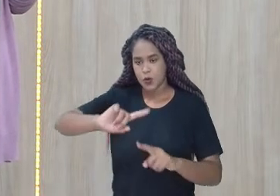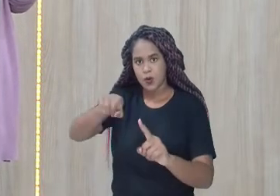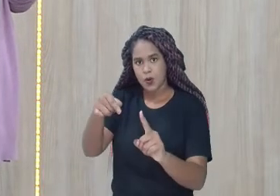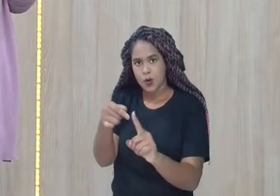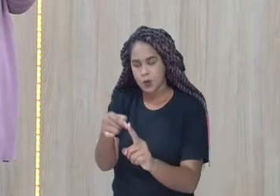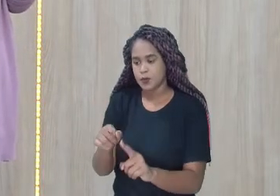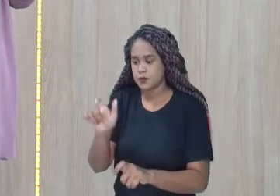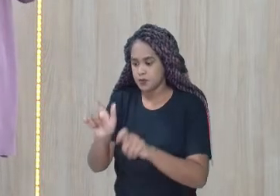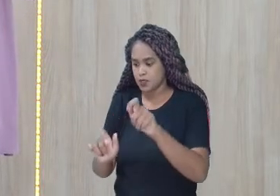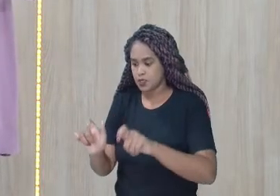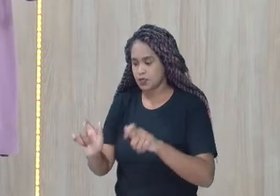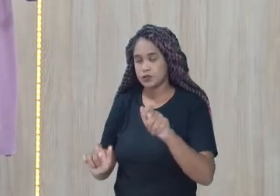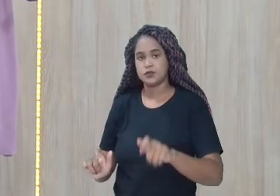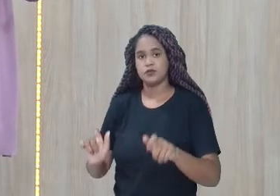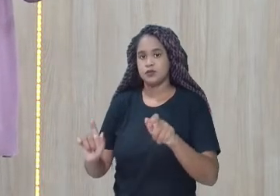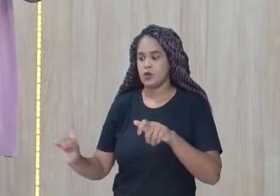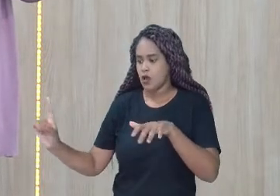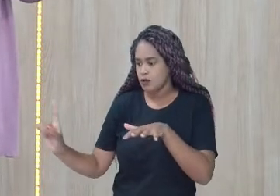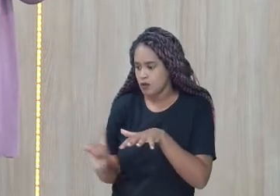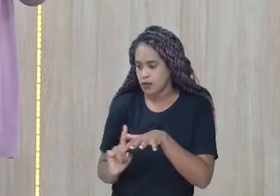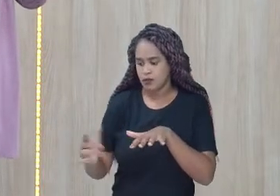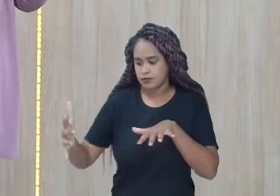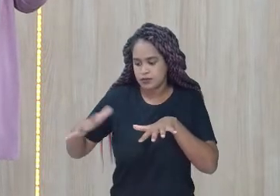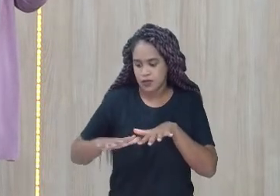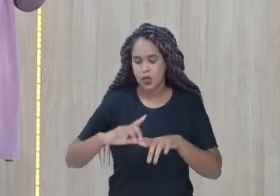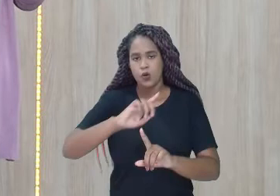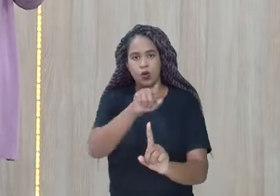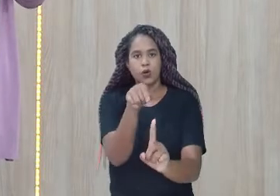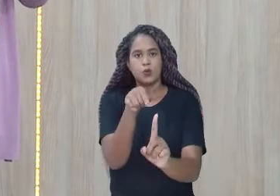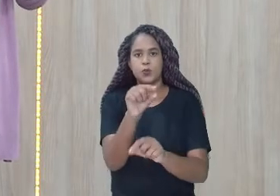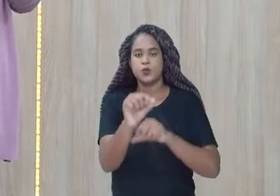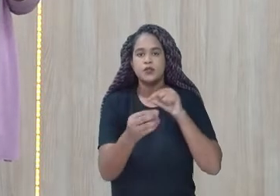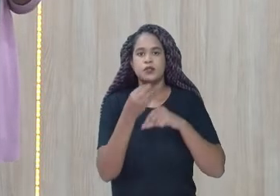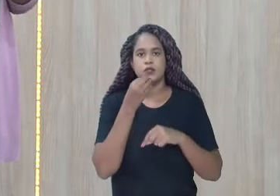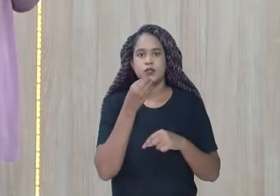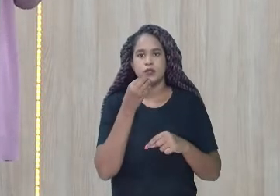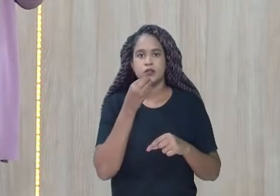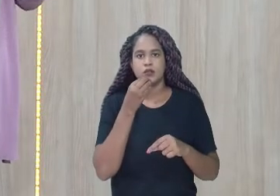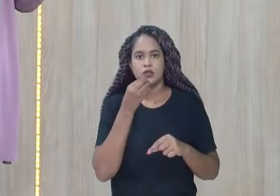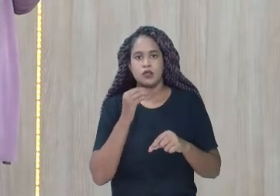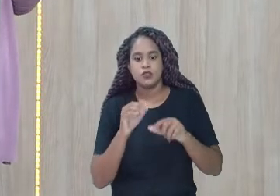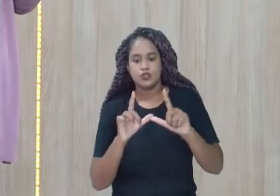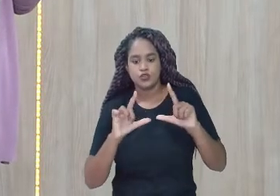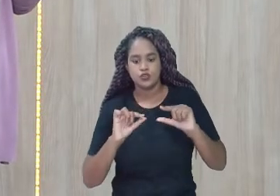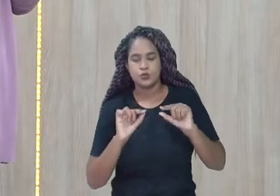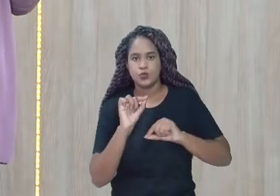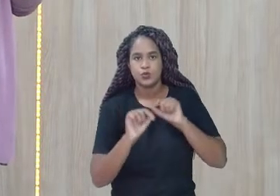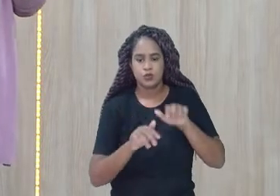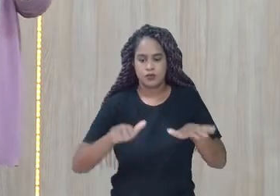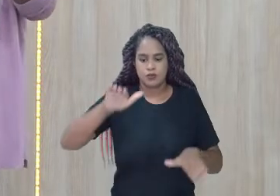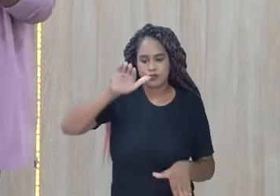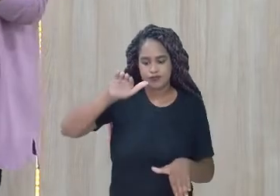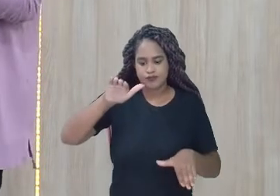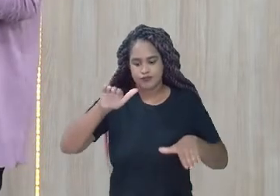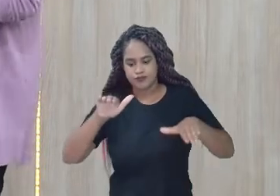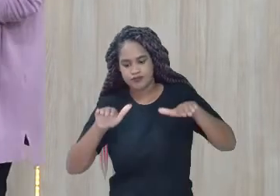ambientes servem para sanar essa diferença de acesso que houve no passado,